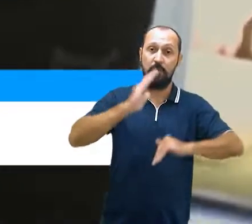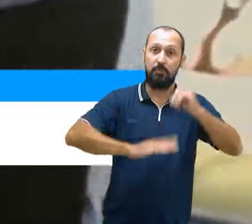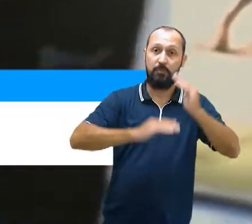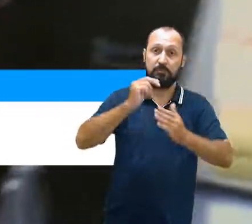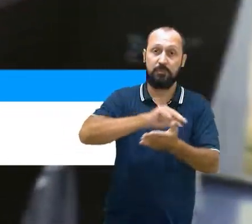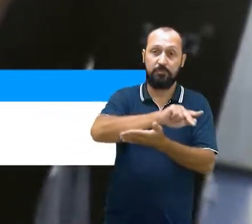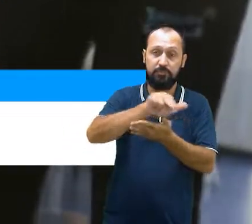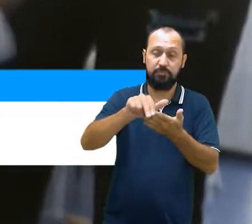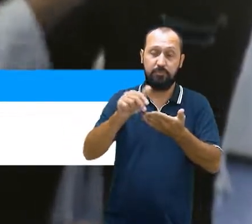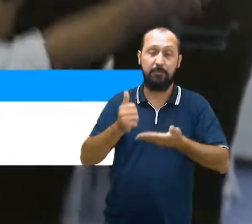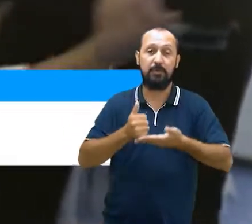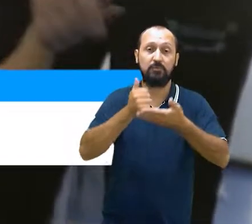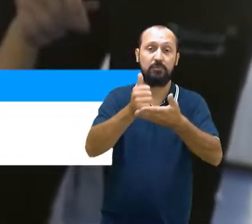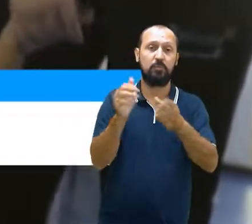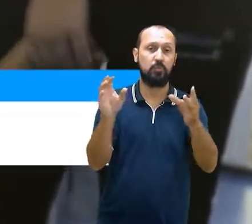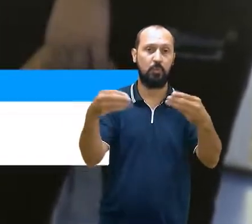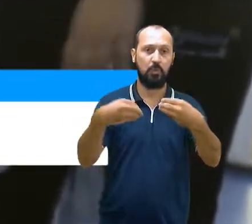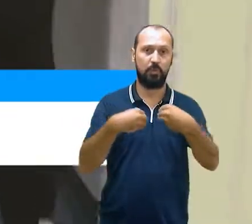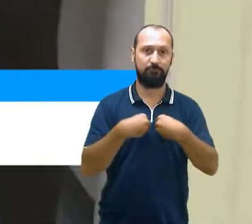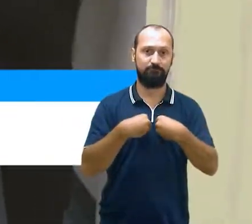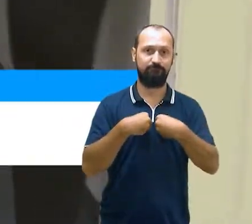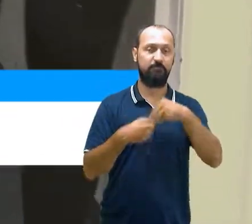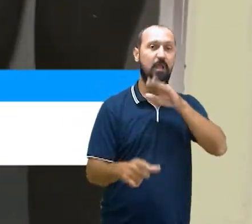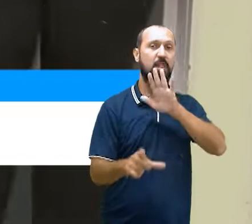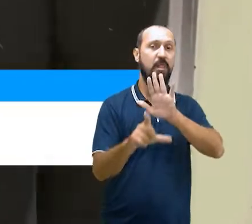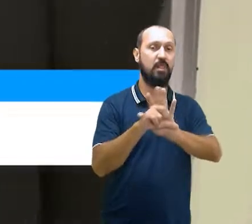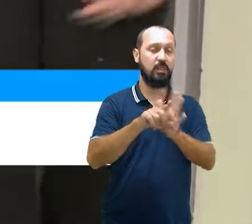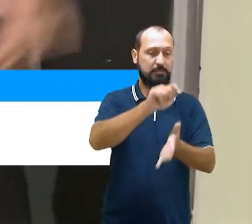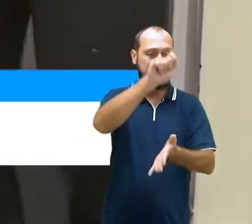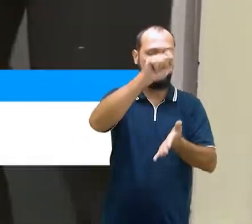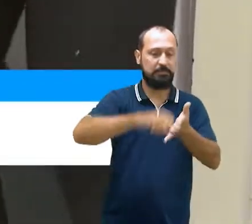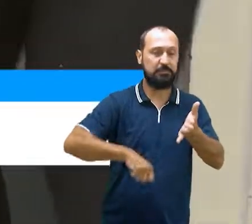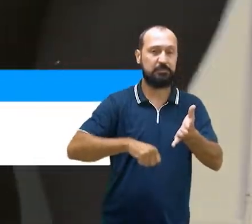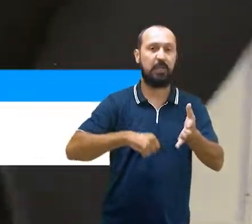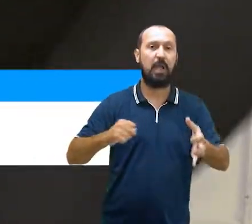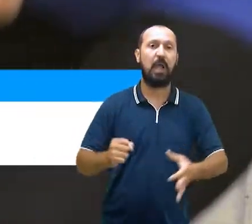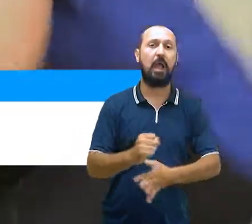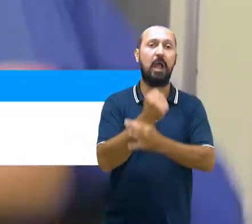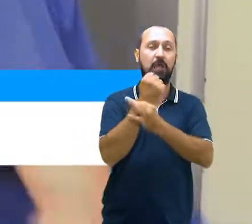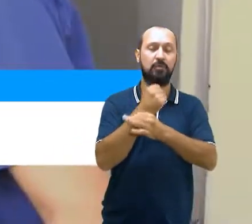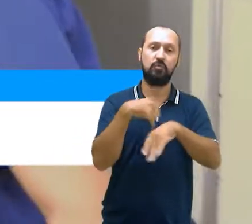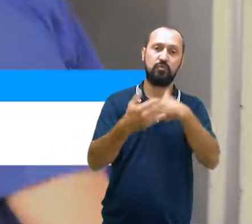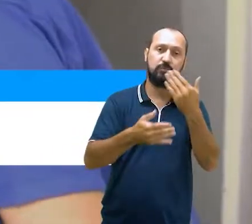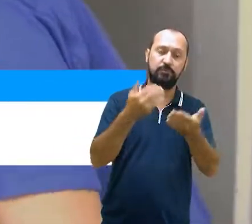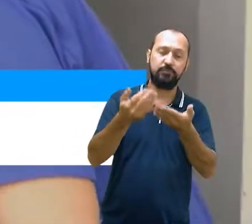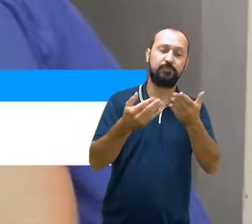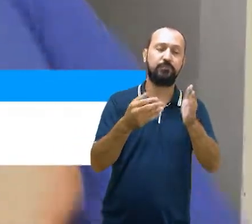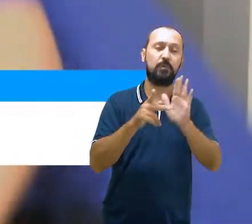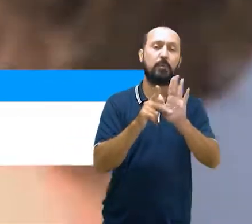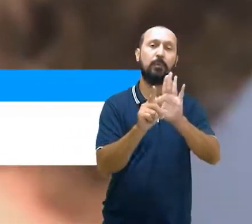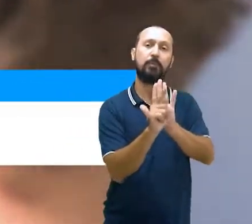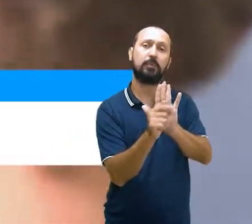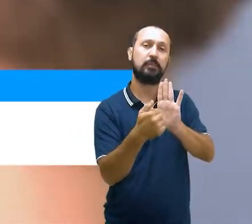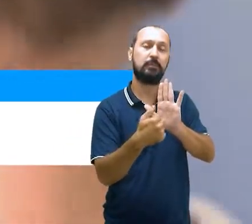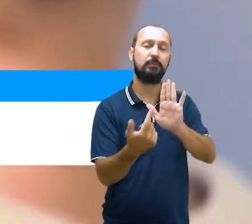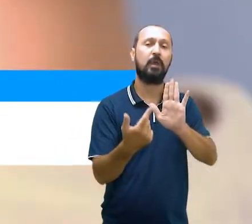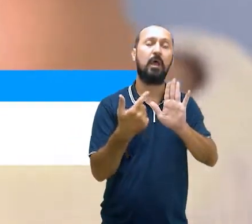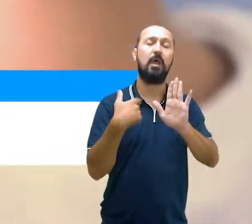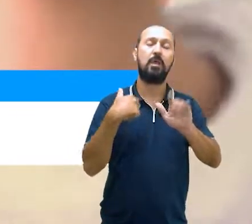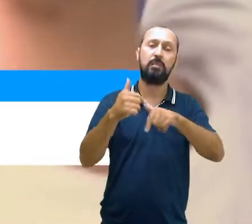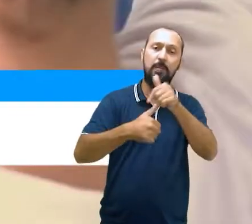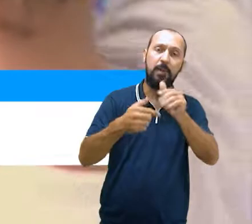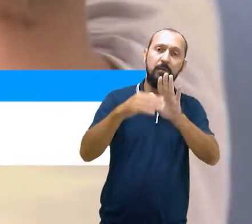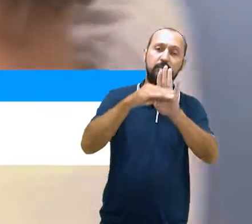atendimento multiprofissional para pessoas com TEA. A lei, sendo sancionada, vai garantir o desenvolvimento de programas